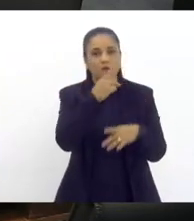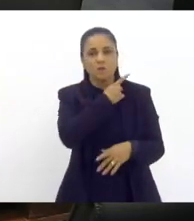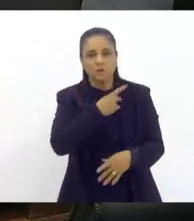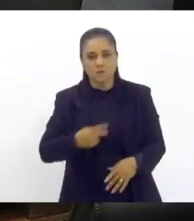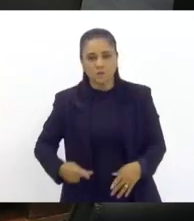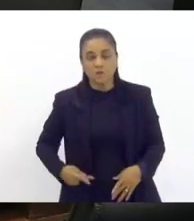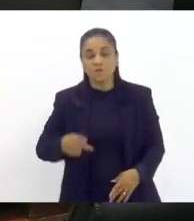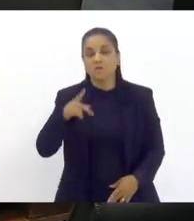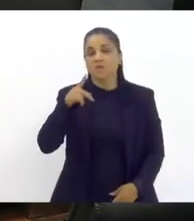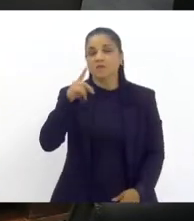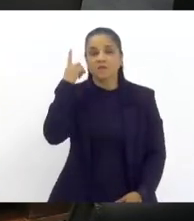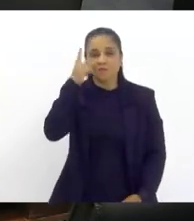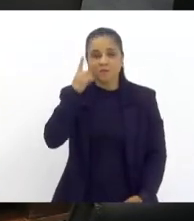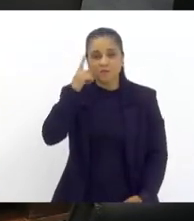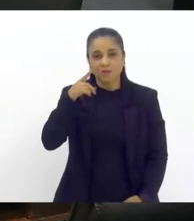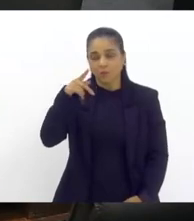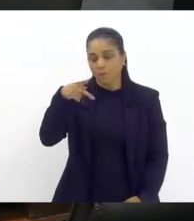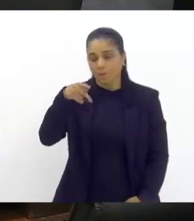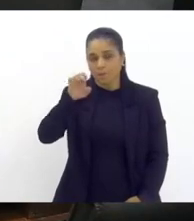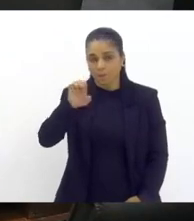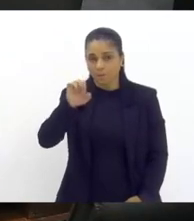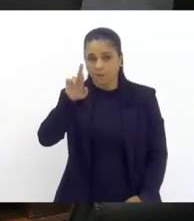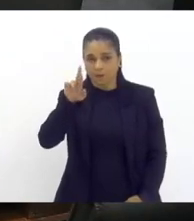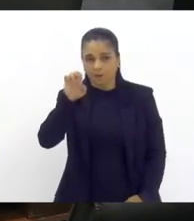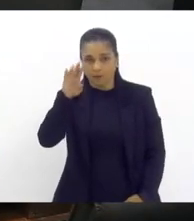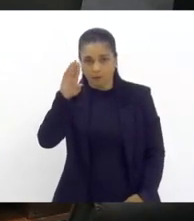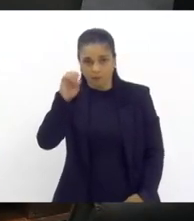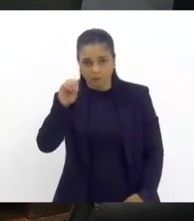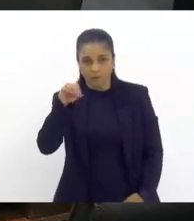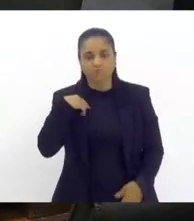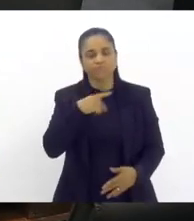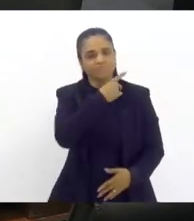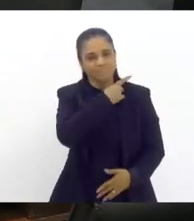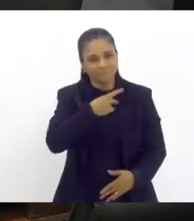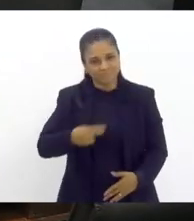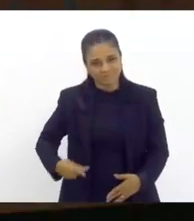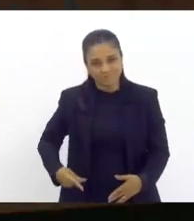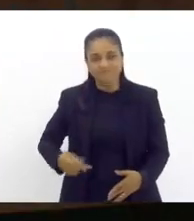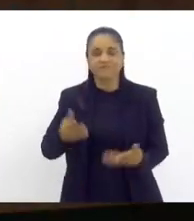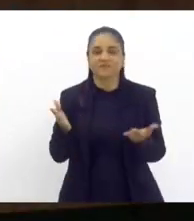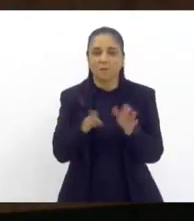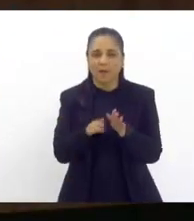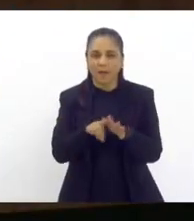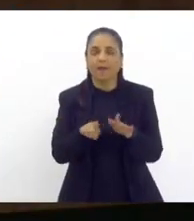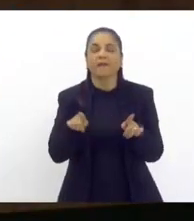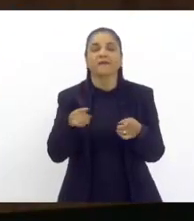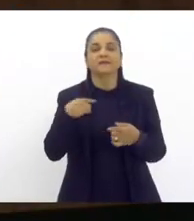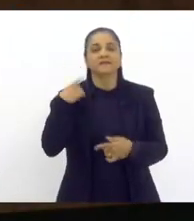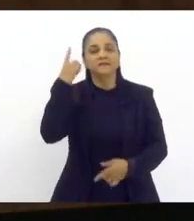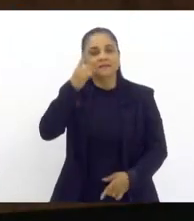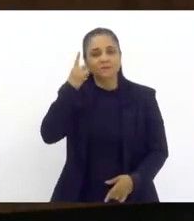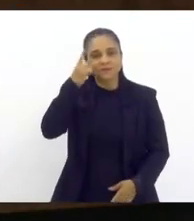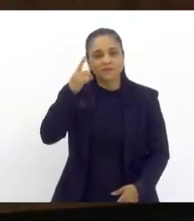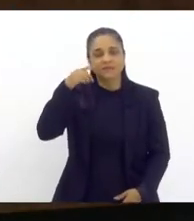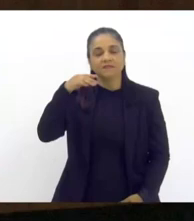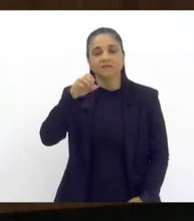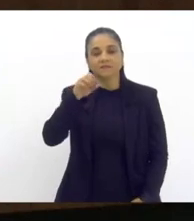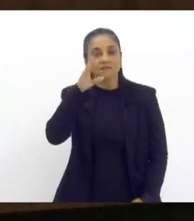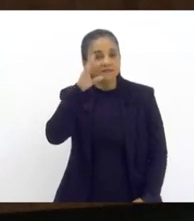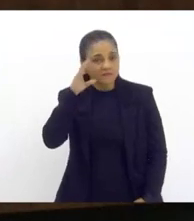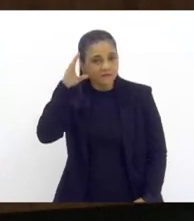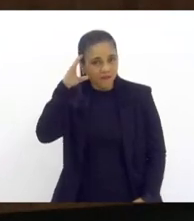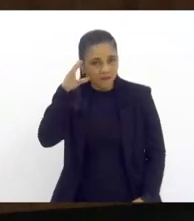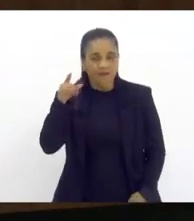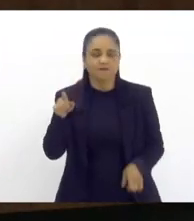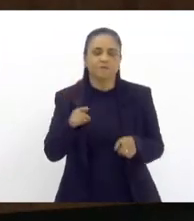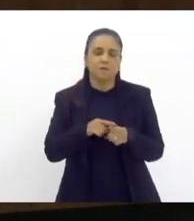Pedro Brazão. Saudar também a nossa queridíssima deputada Célia Jordão, que nos brindou com esse belíssimo